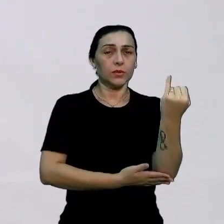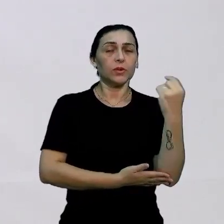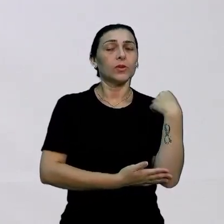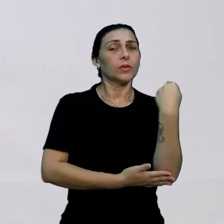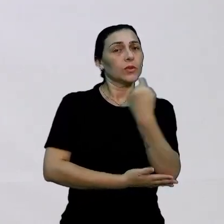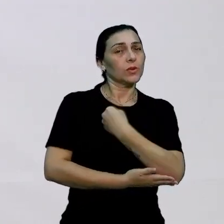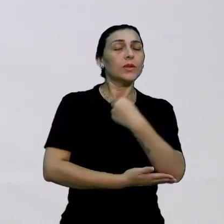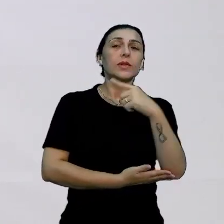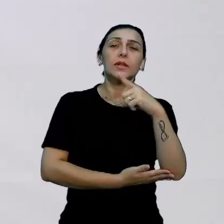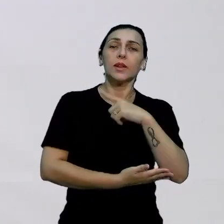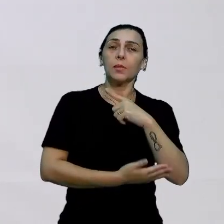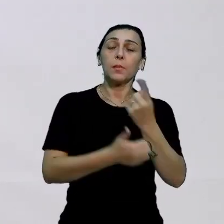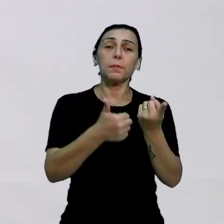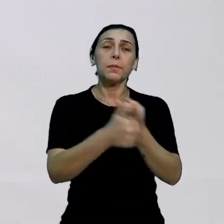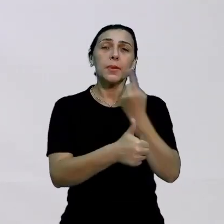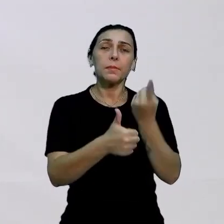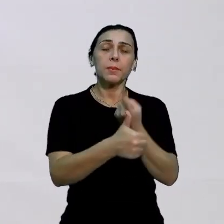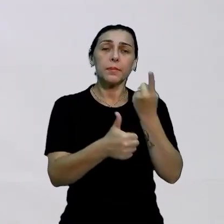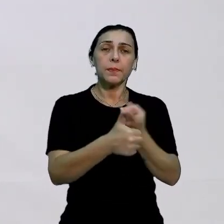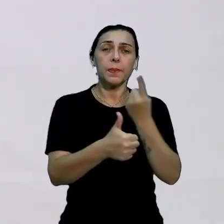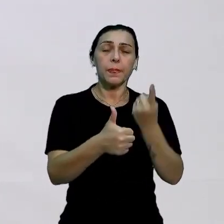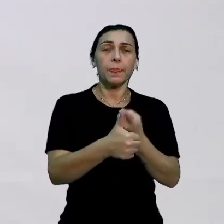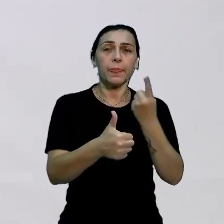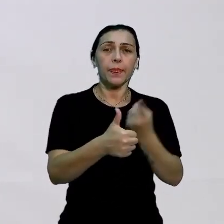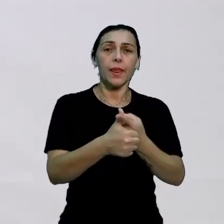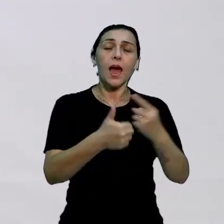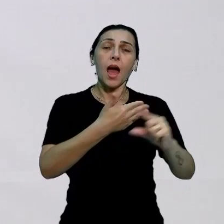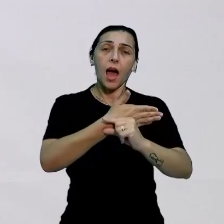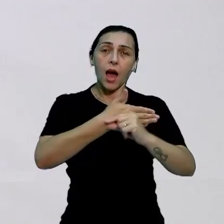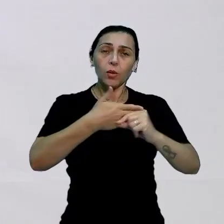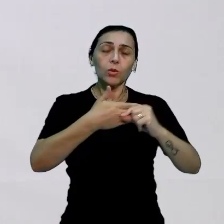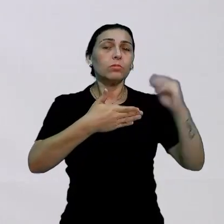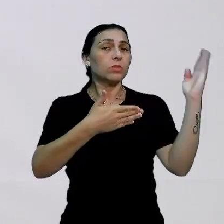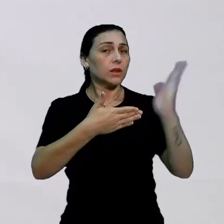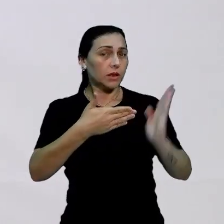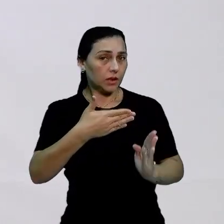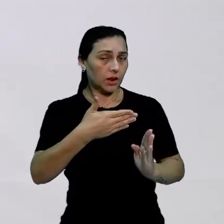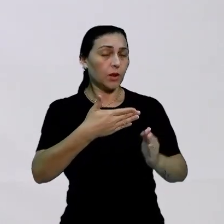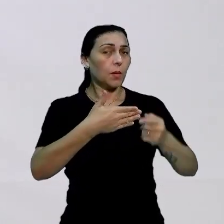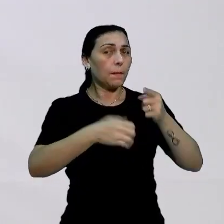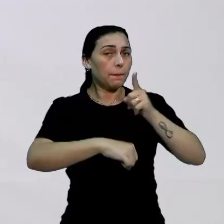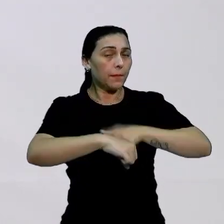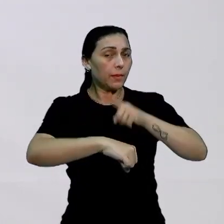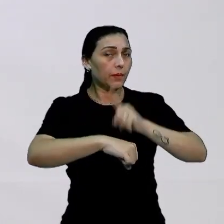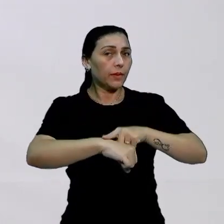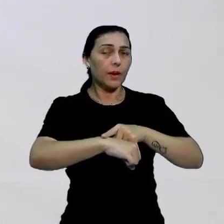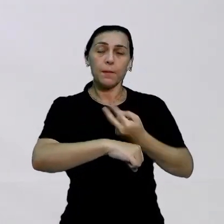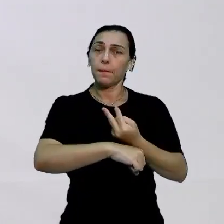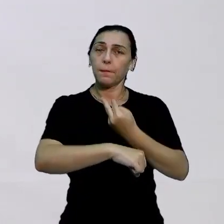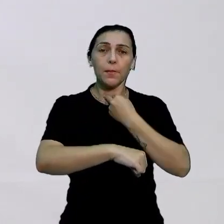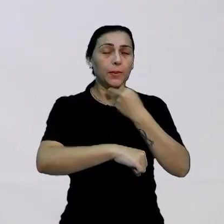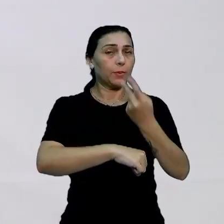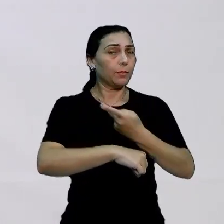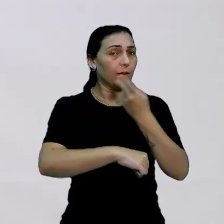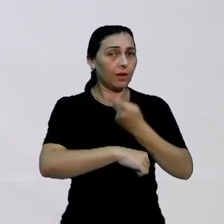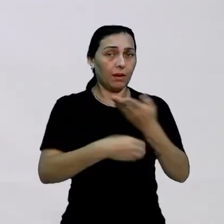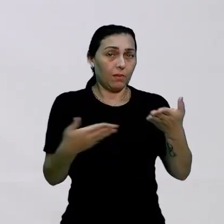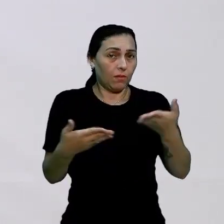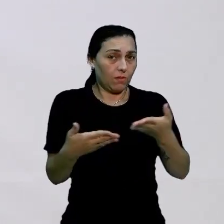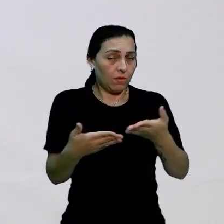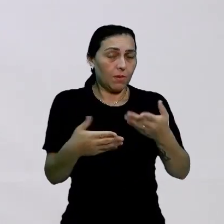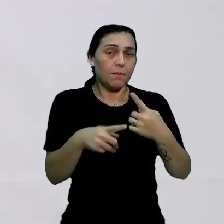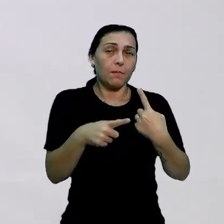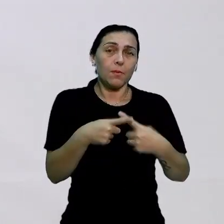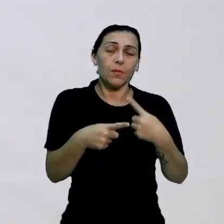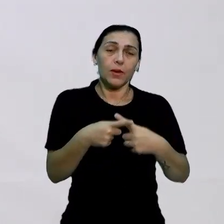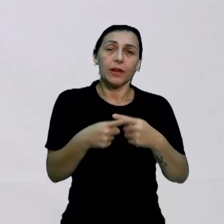nós tenhamos, primeiro, um autor que seja brasileiro, e nesse primeiro momento nós não podemos falar nisso, até porque a